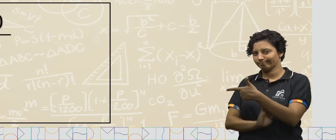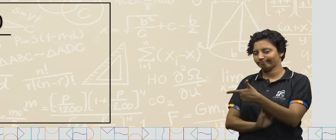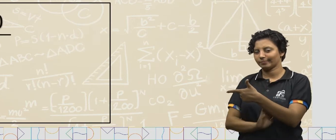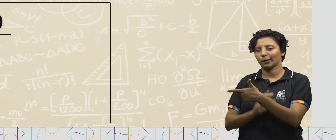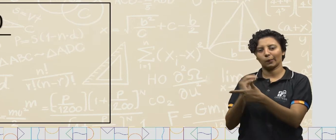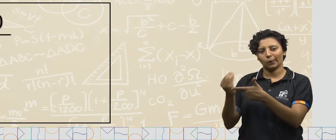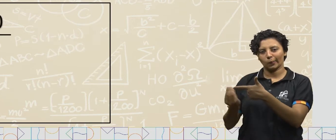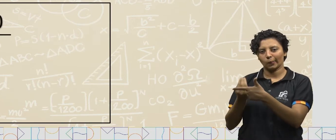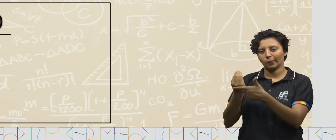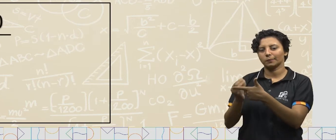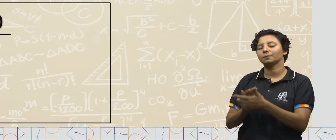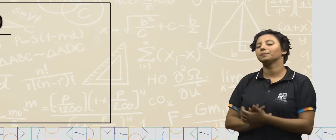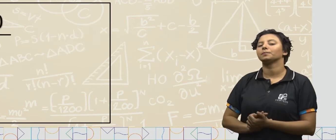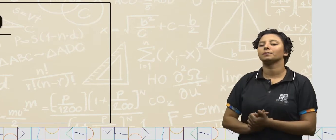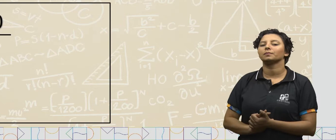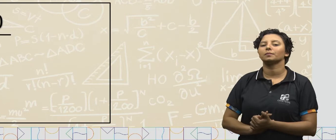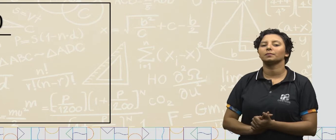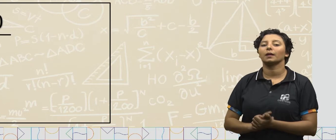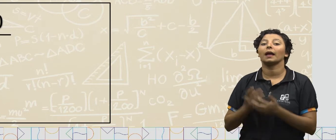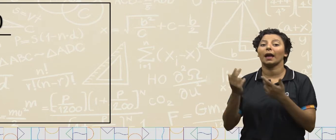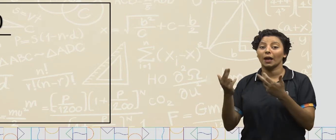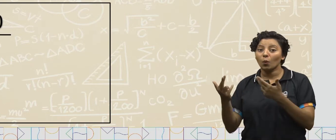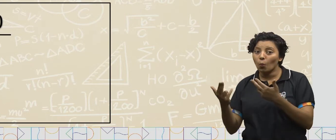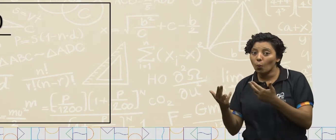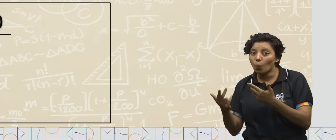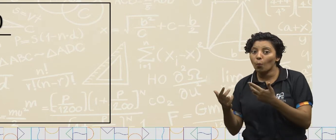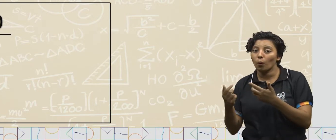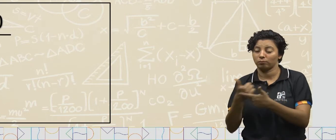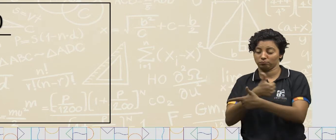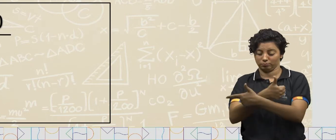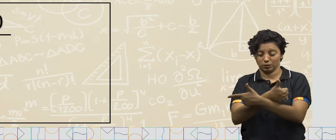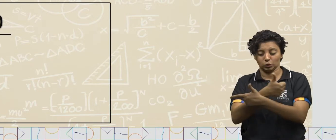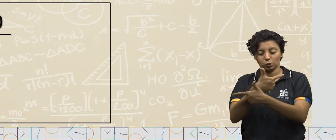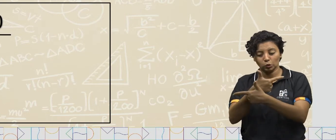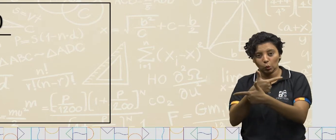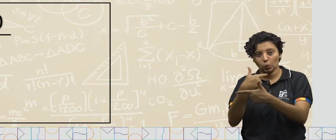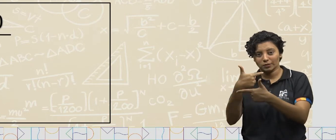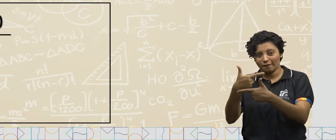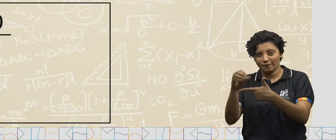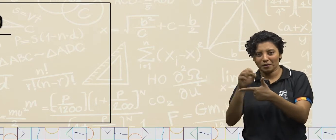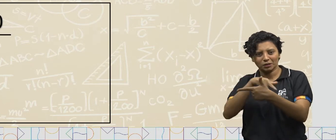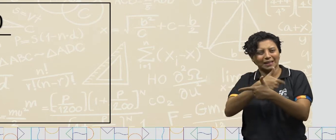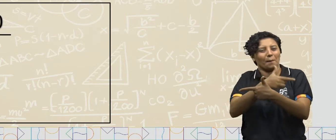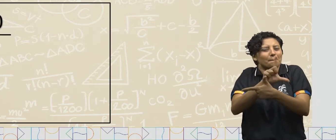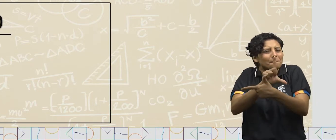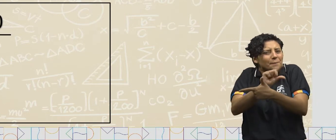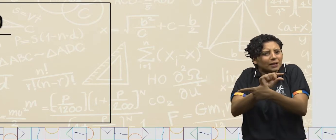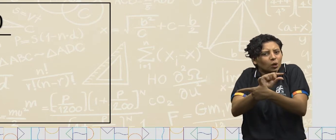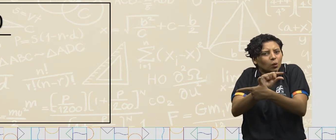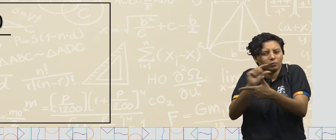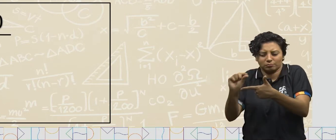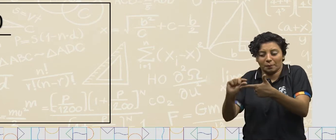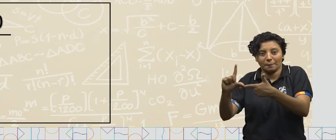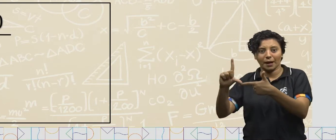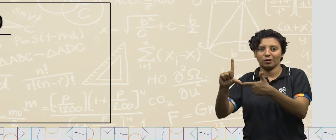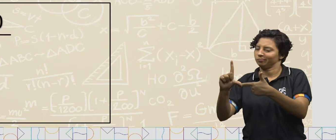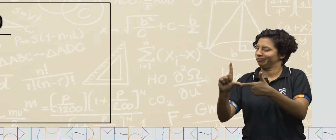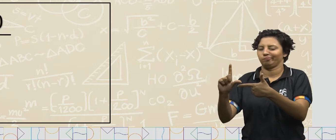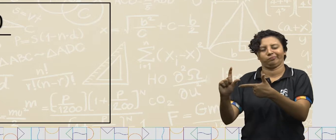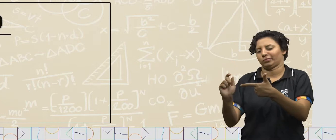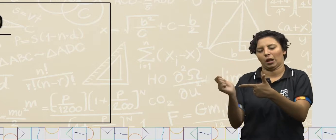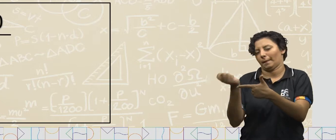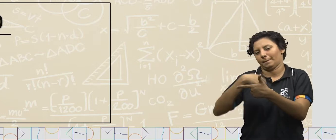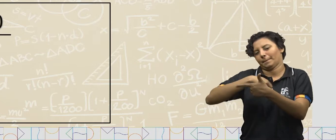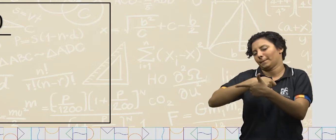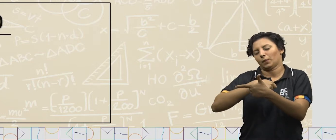Vamos lá. Encontramos a mesma situação da divisão anterior. O dividendo